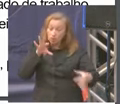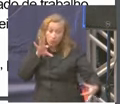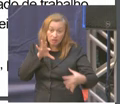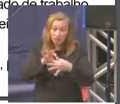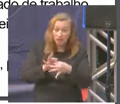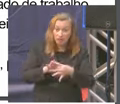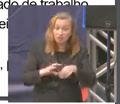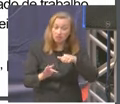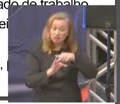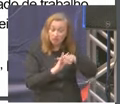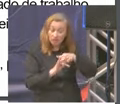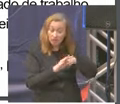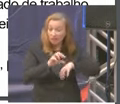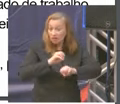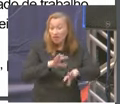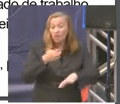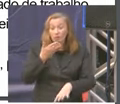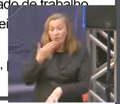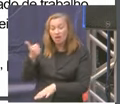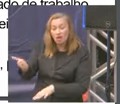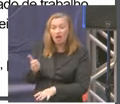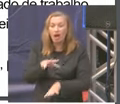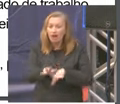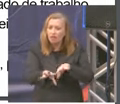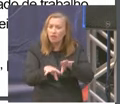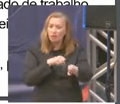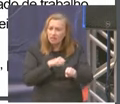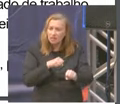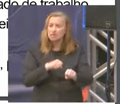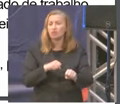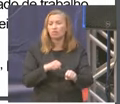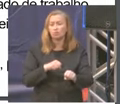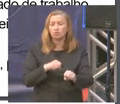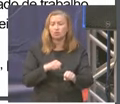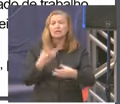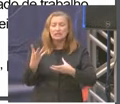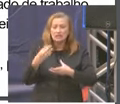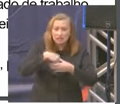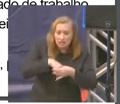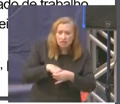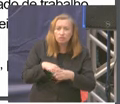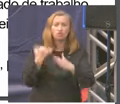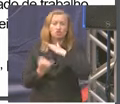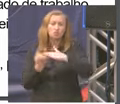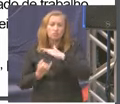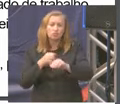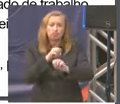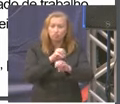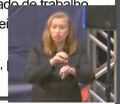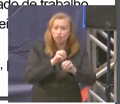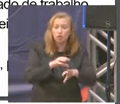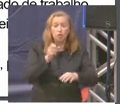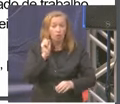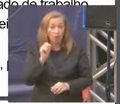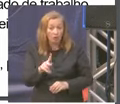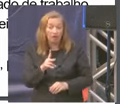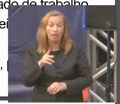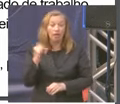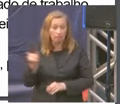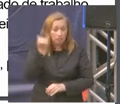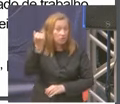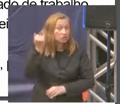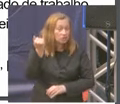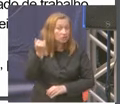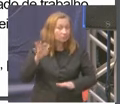o Estado do Rio de Janeiro, vamos melhorar as formações regulares dentro das instituições de ensino. Legal, é um ponto